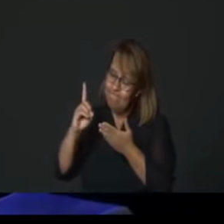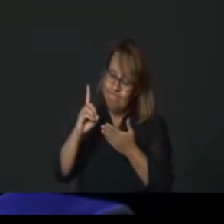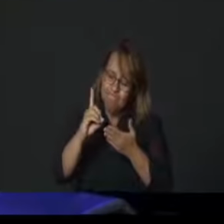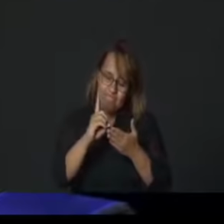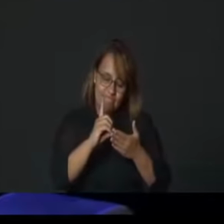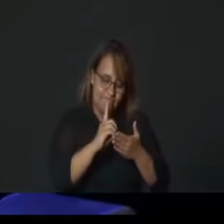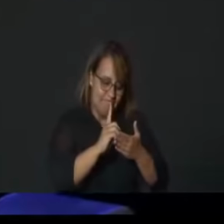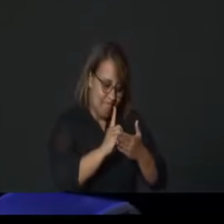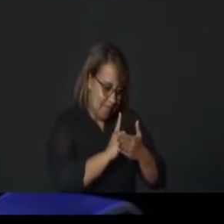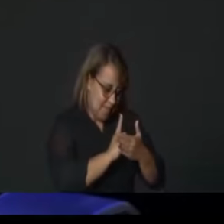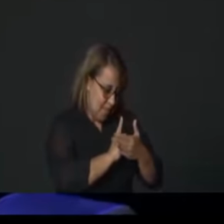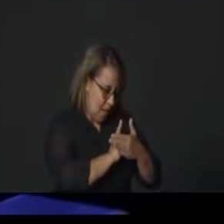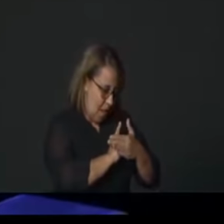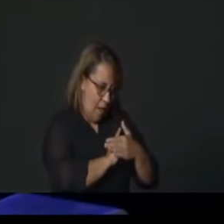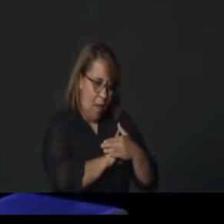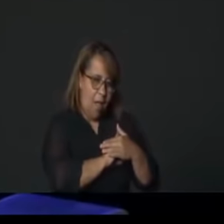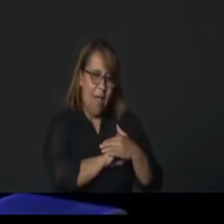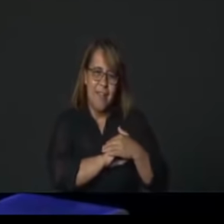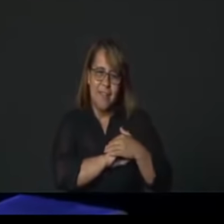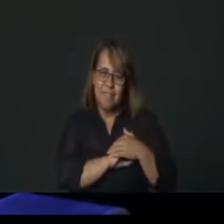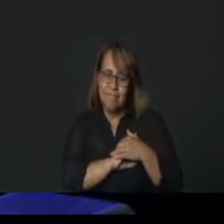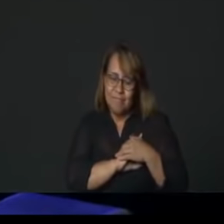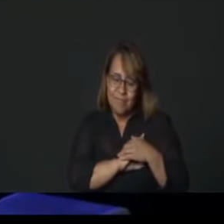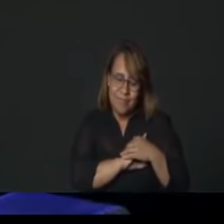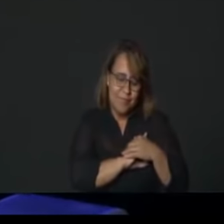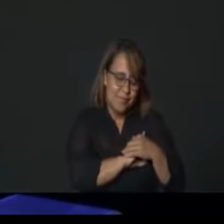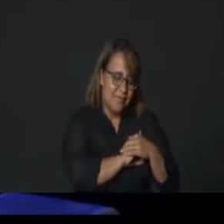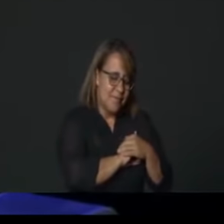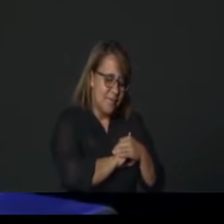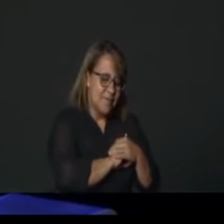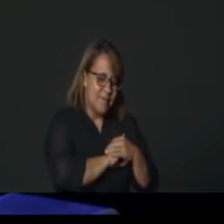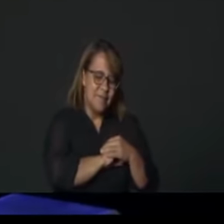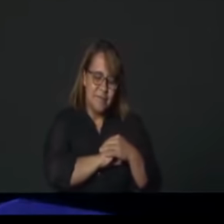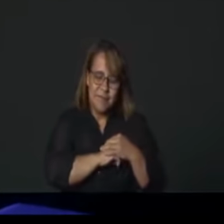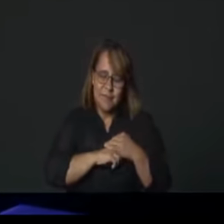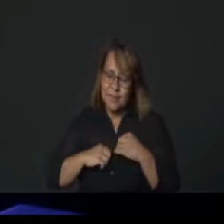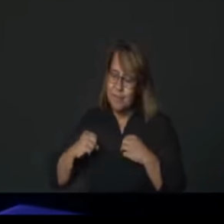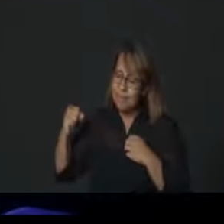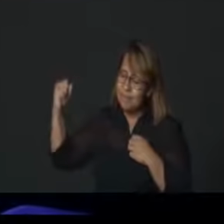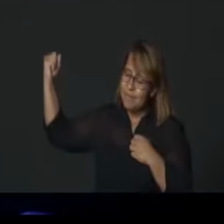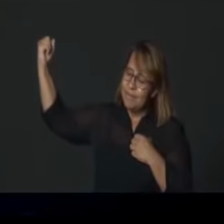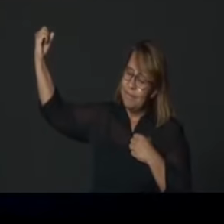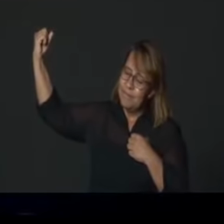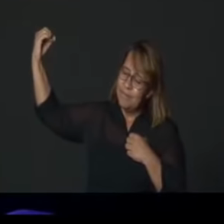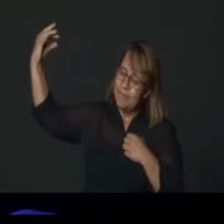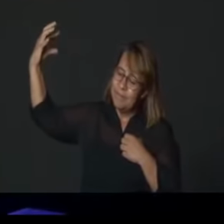Mergulhado estou em tua graça.